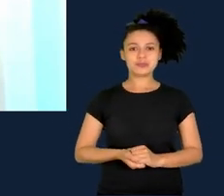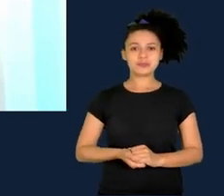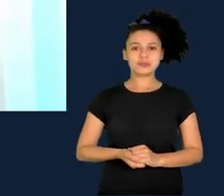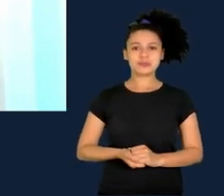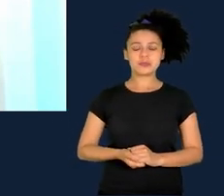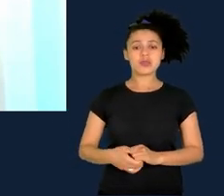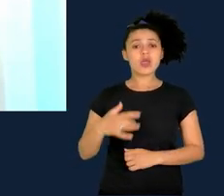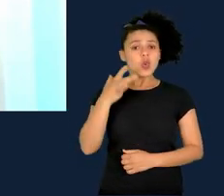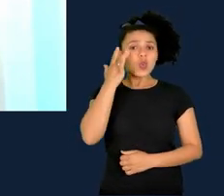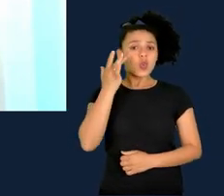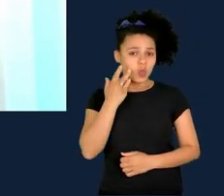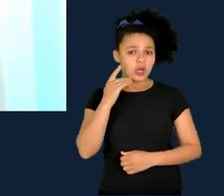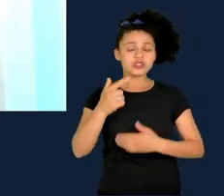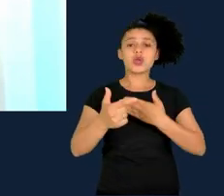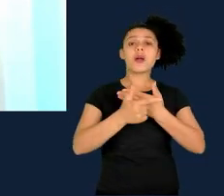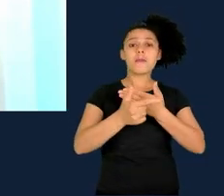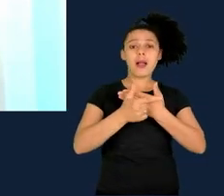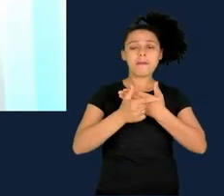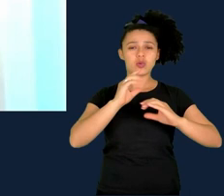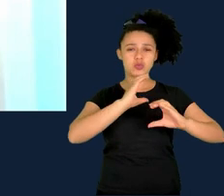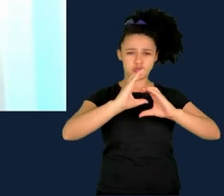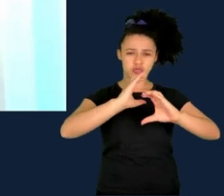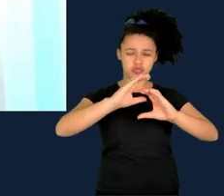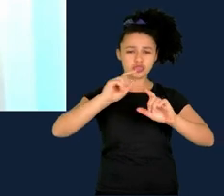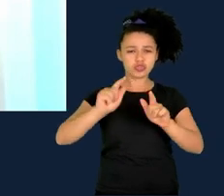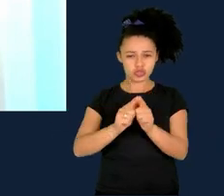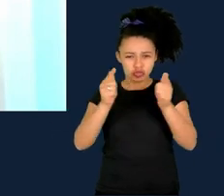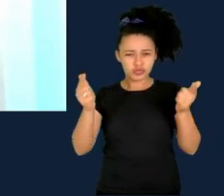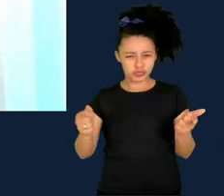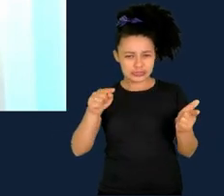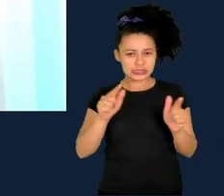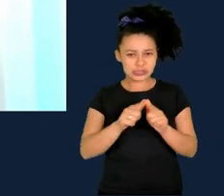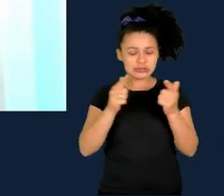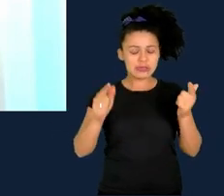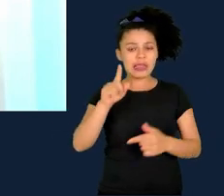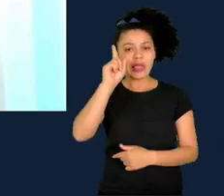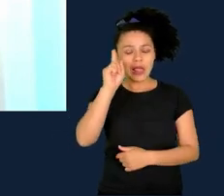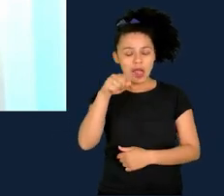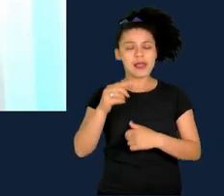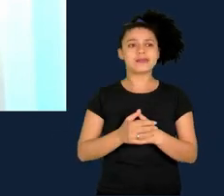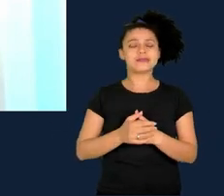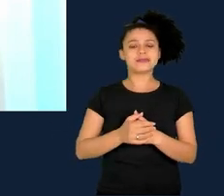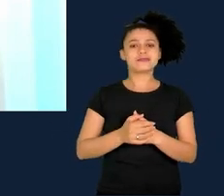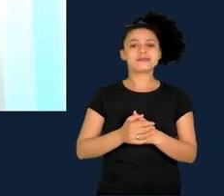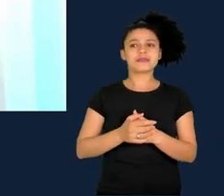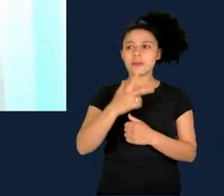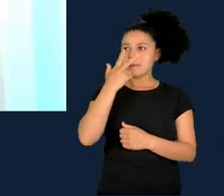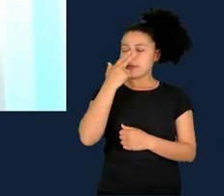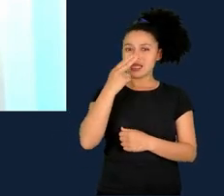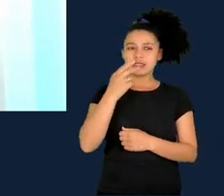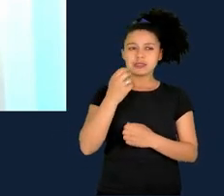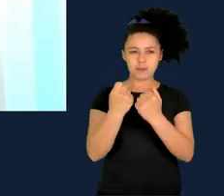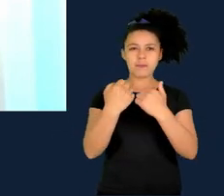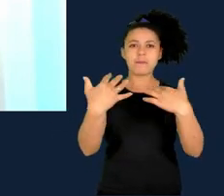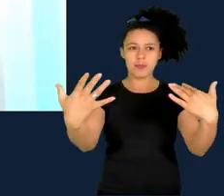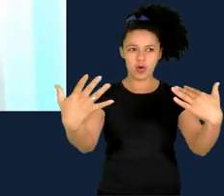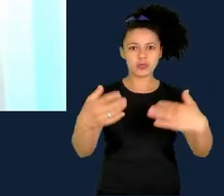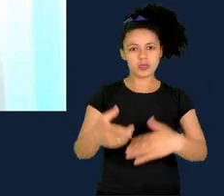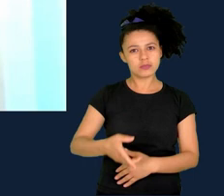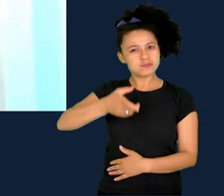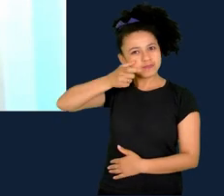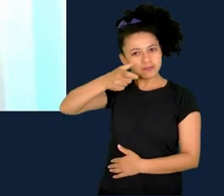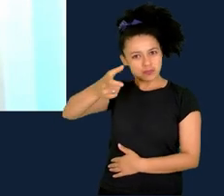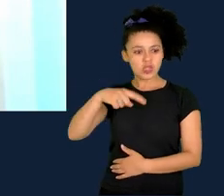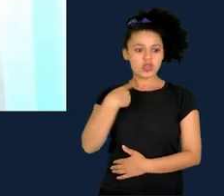Eu acho que o papel do comunicador e do jornalista é manter o interesse do público mais além do que